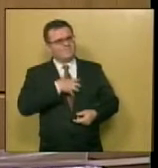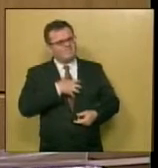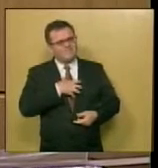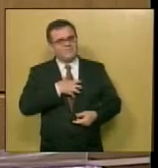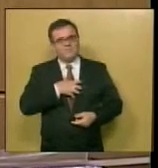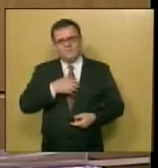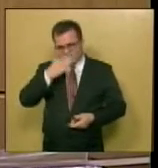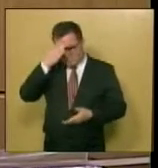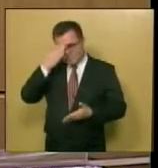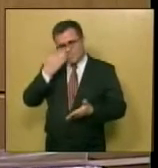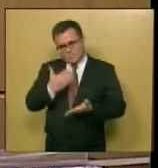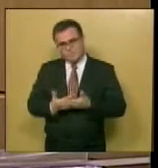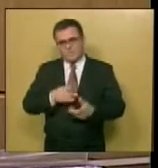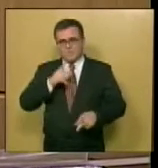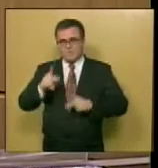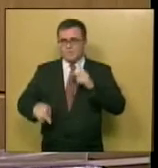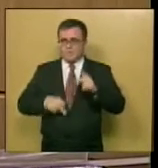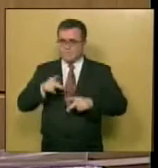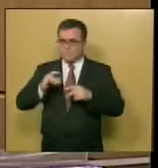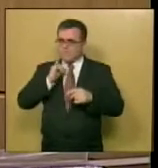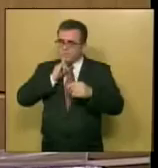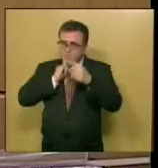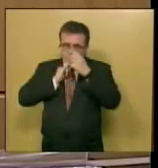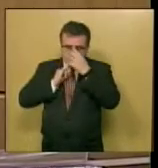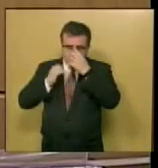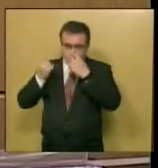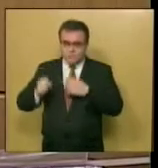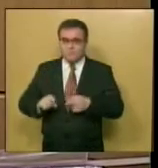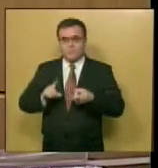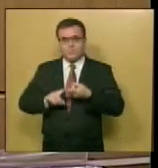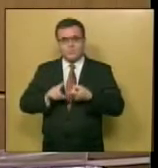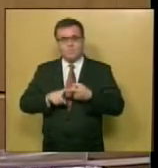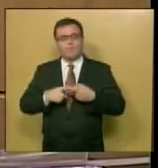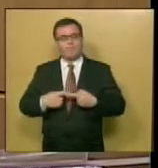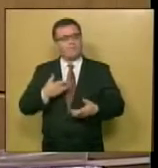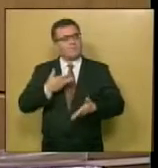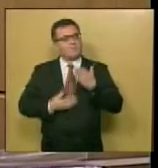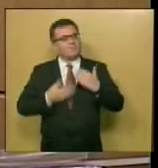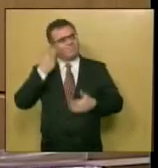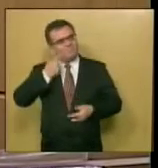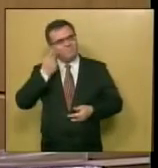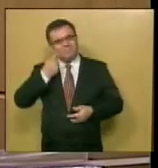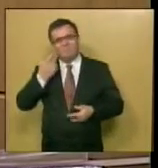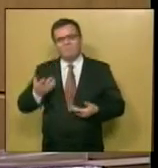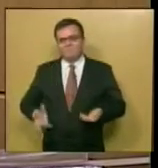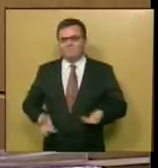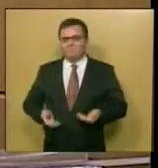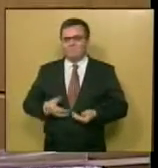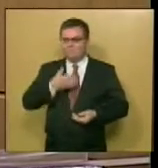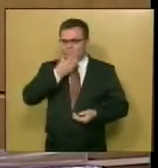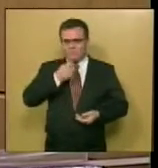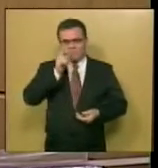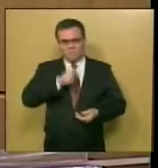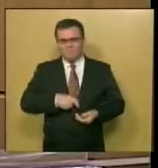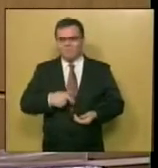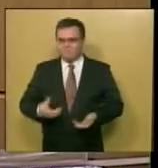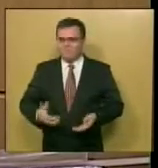de que Itabaiana e o povo sergipano perderam um grande político e, sobretudo, um grande homem. Fecha